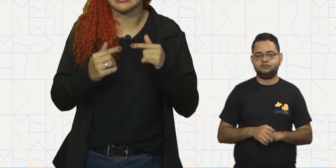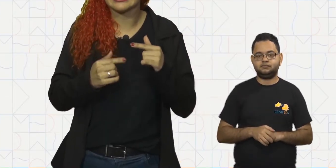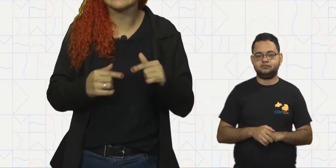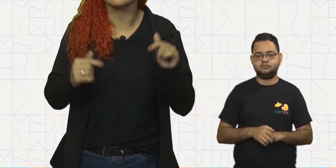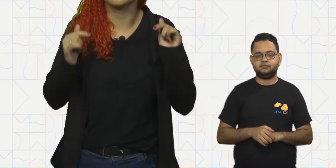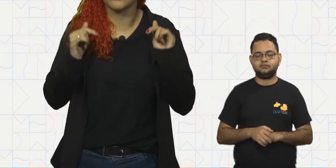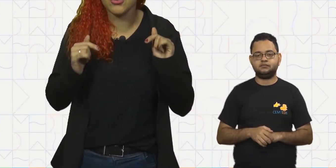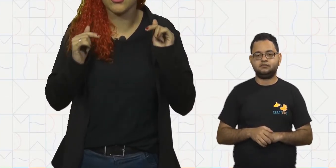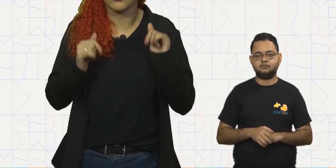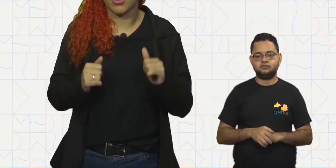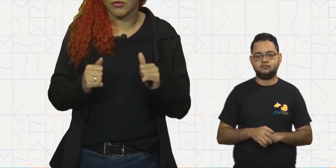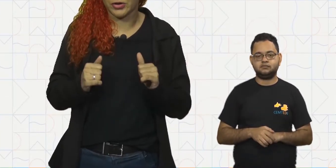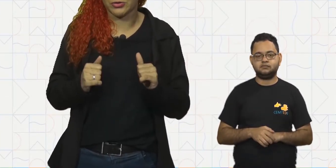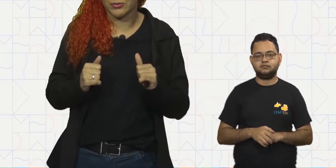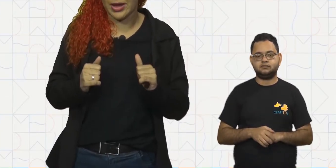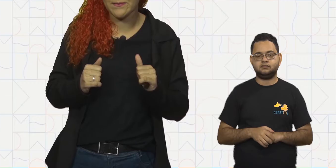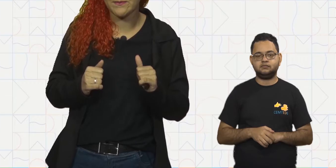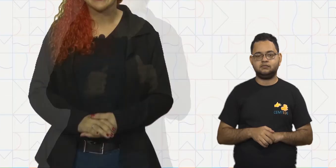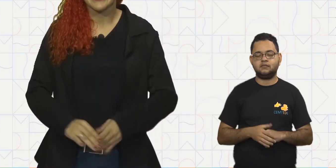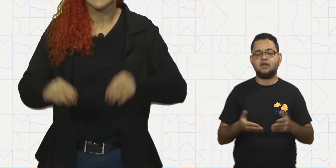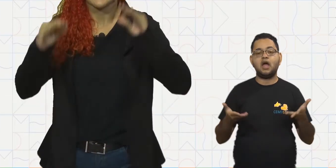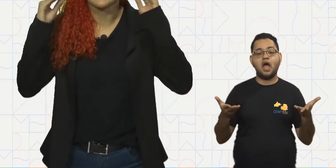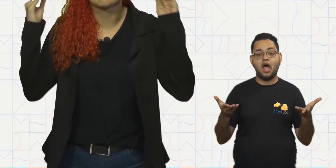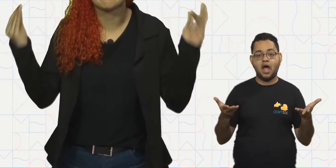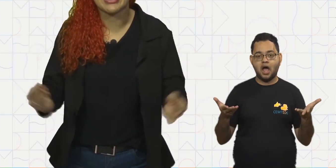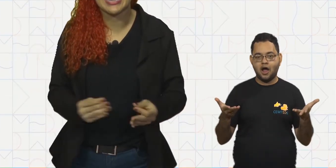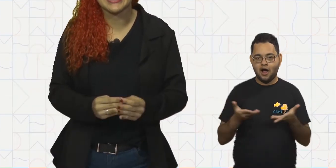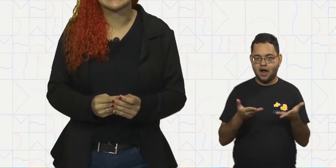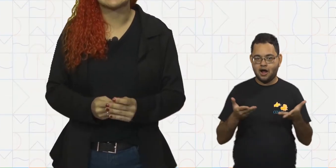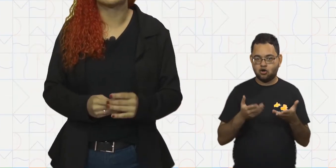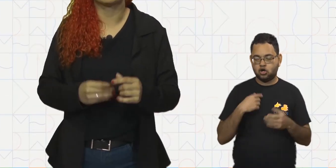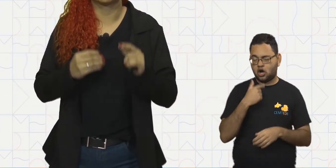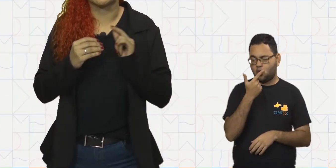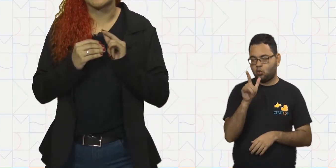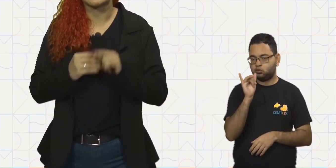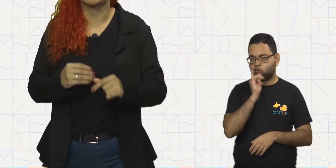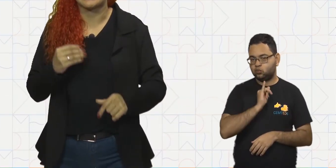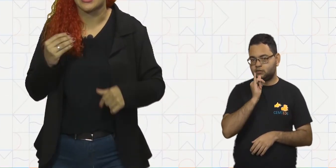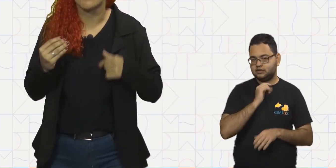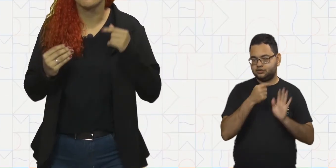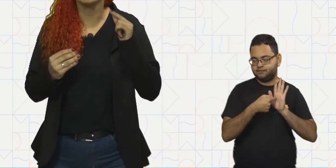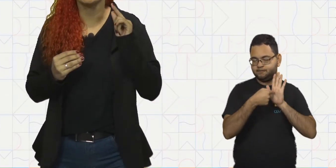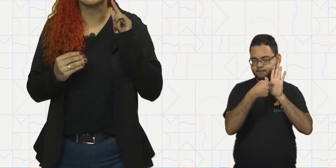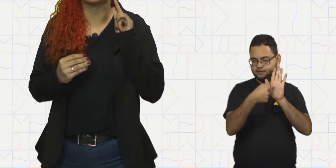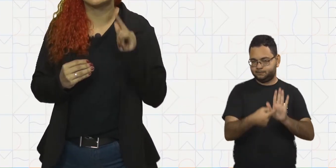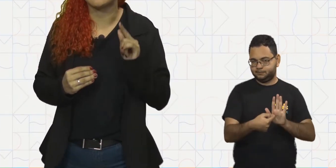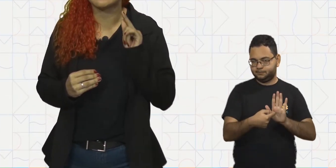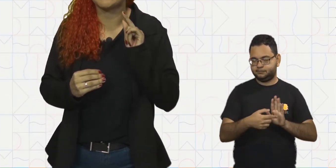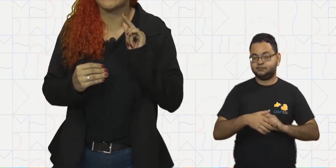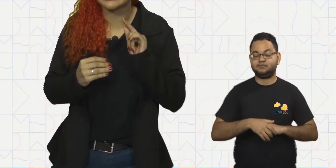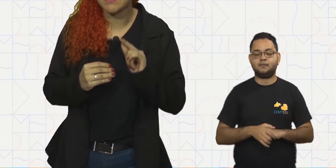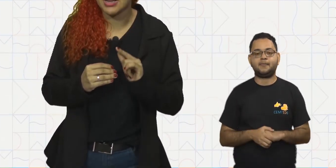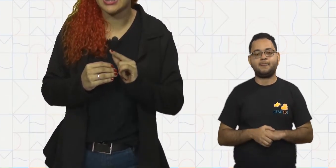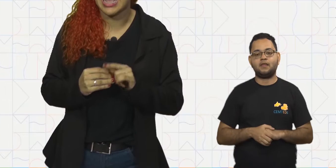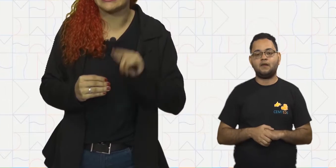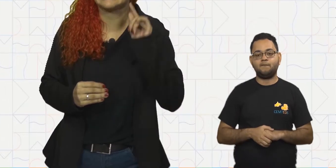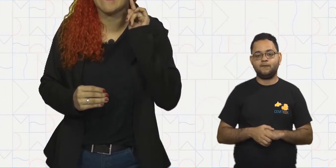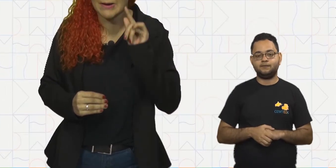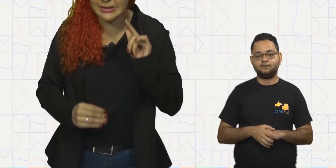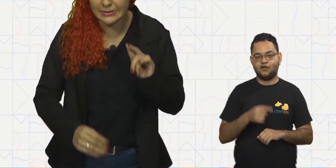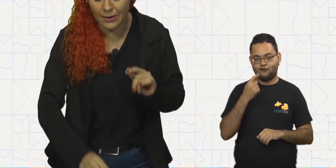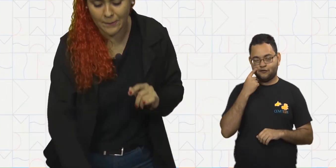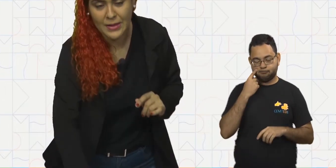poucas delas no cofre tudo bem agora crianças nós vamos para outro exemplo de